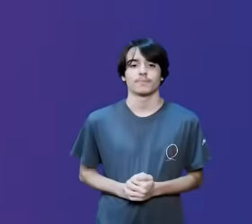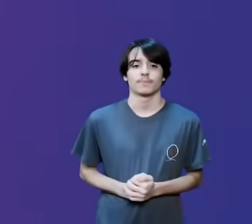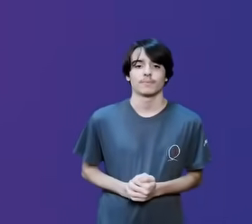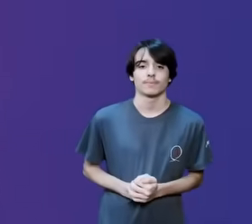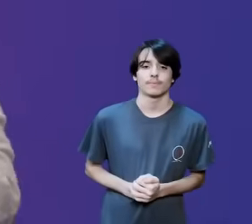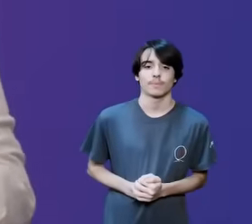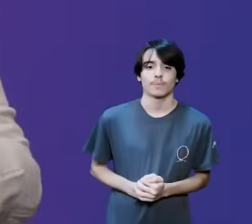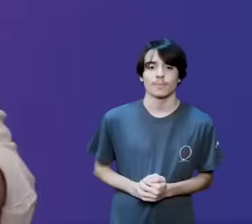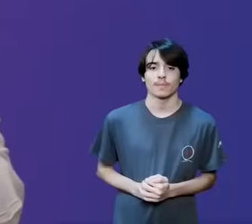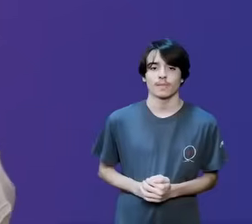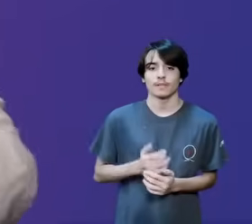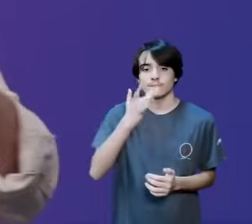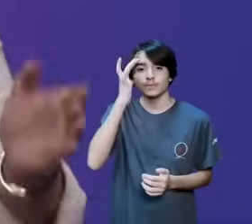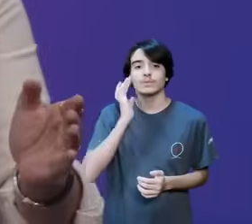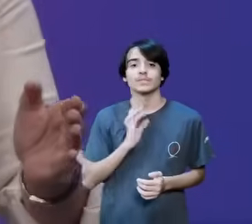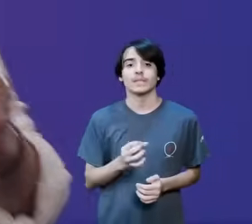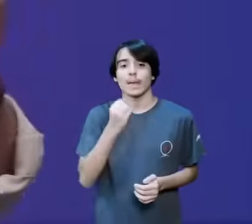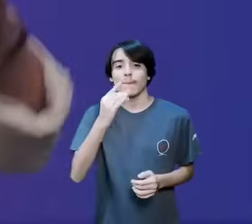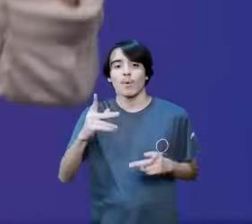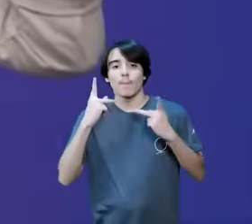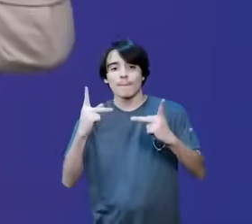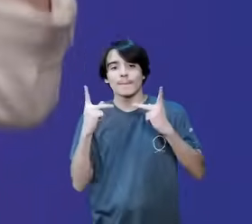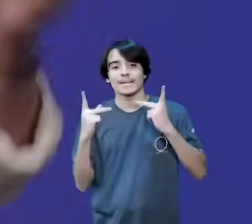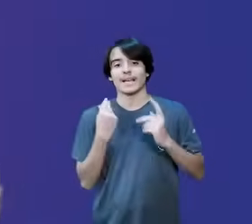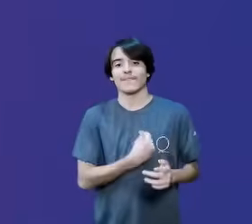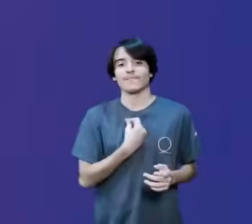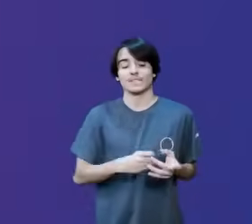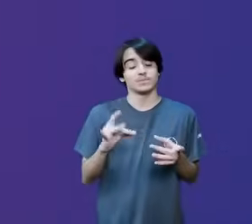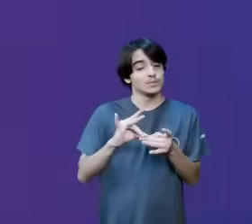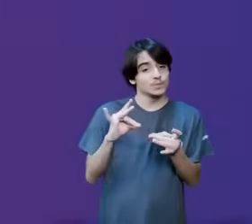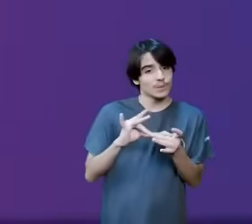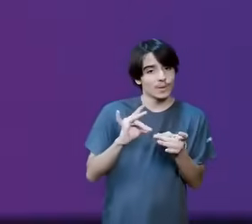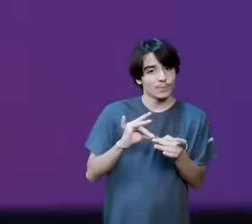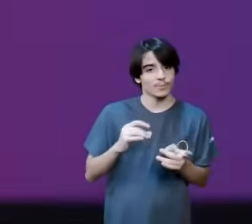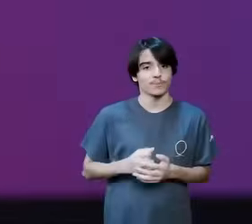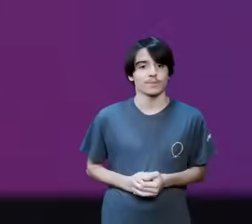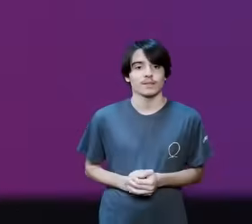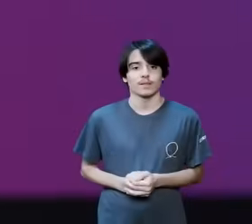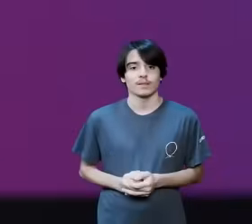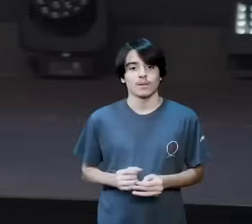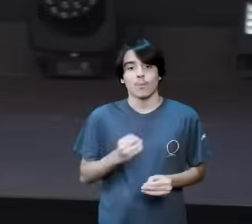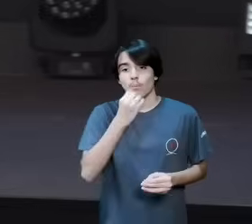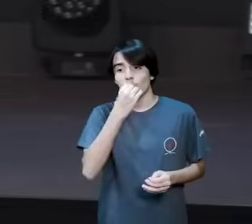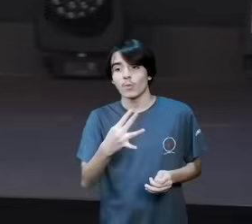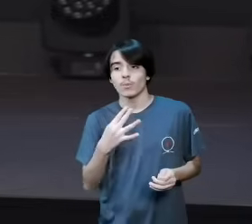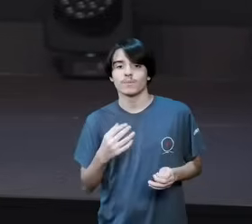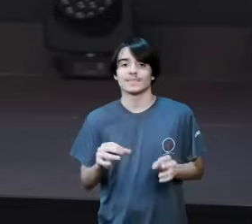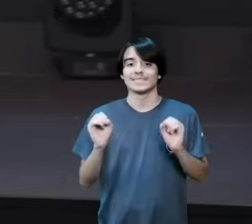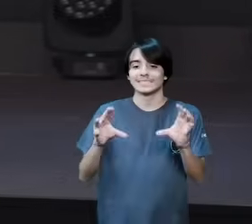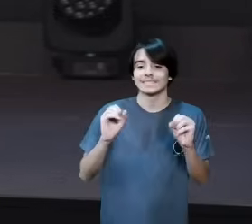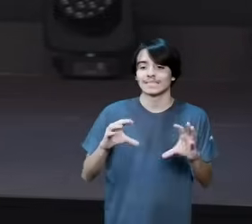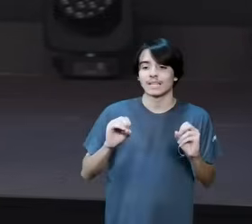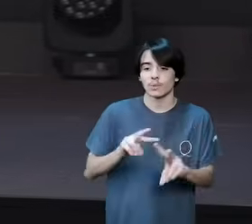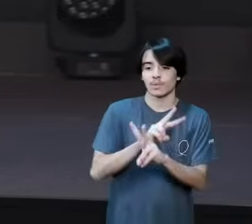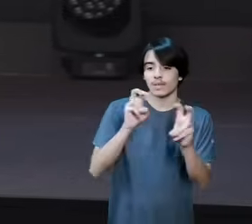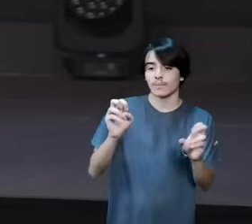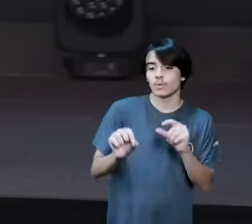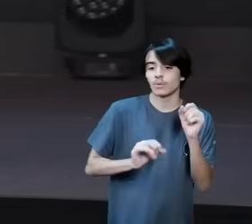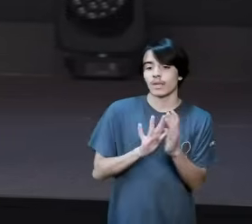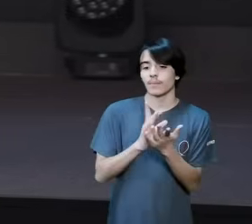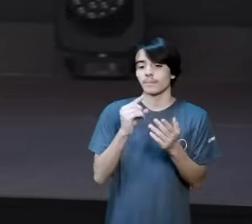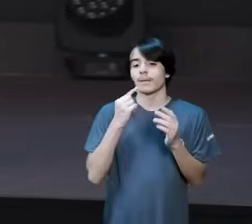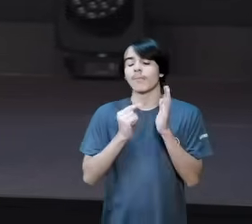refiro-me a quem é muito bom de pregar sobre vida espiritual. a quem é muito bom de ensinar sobre o que a Bíblia